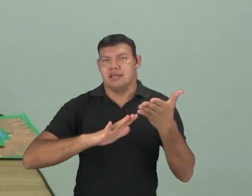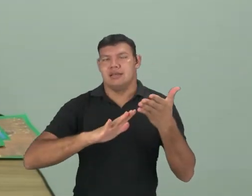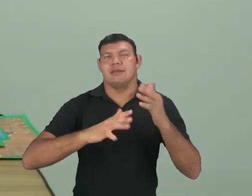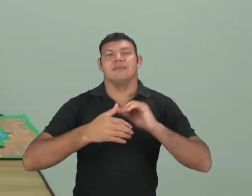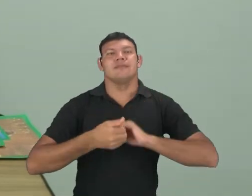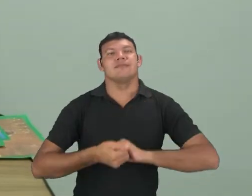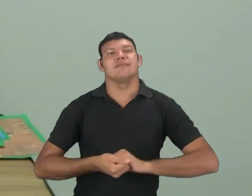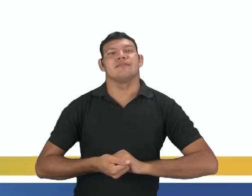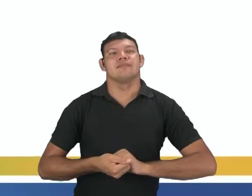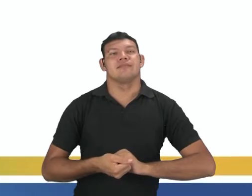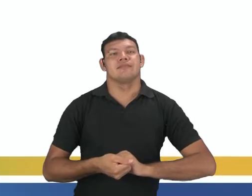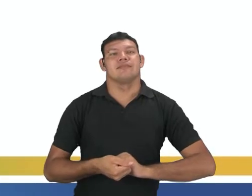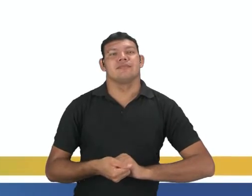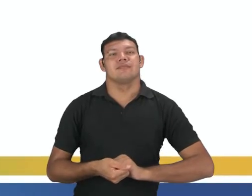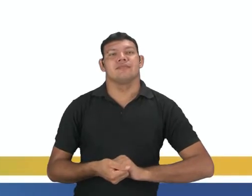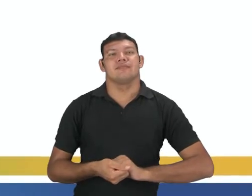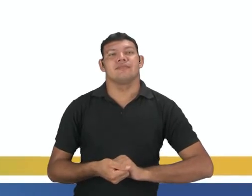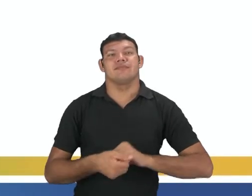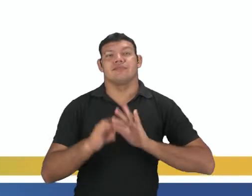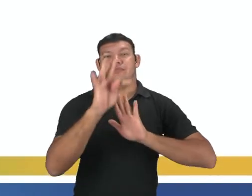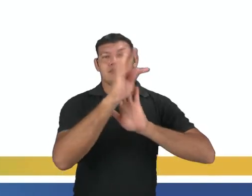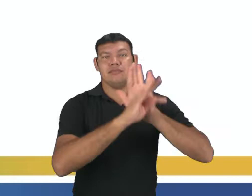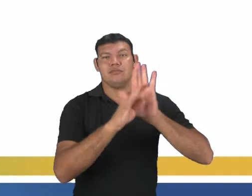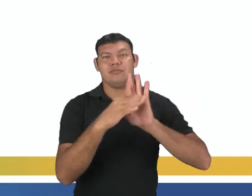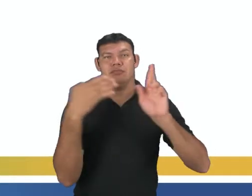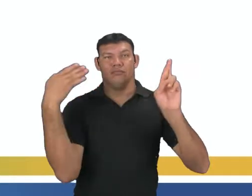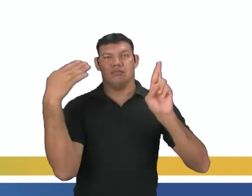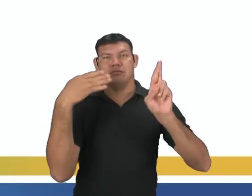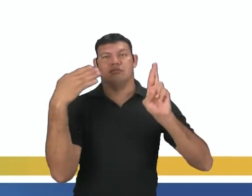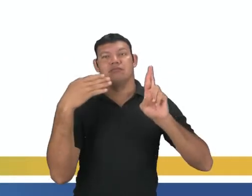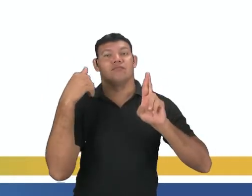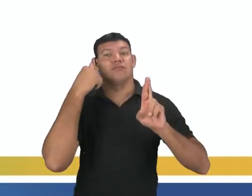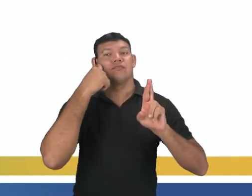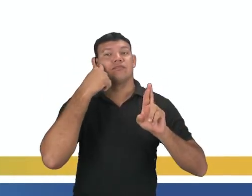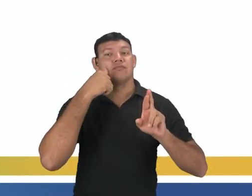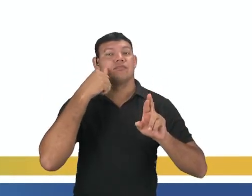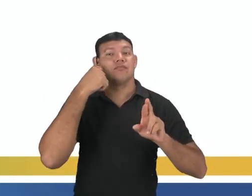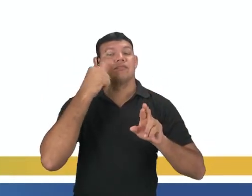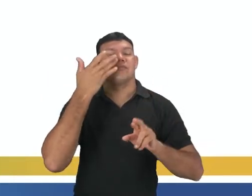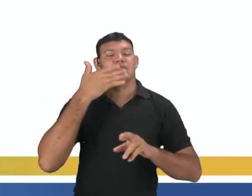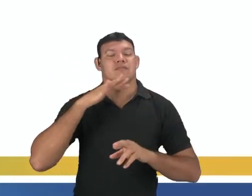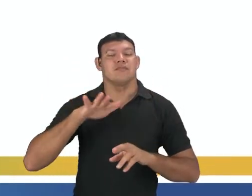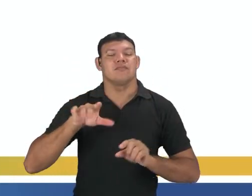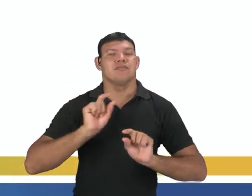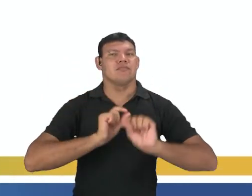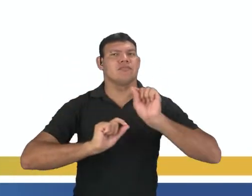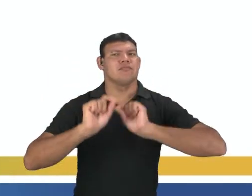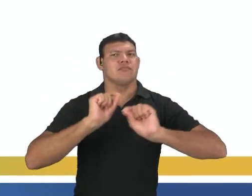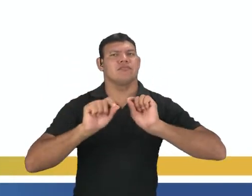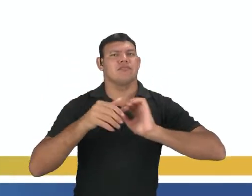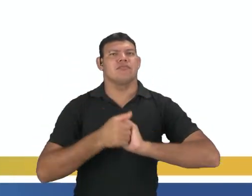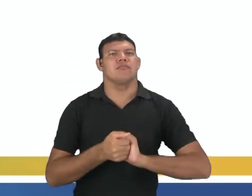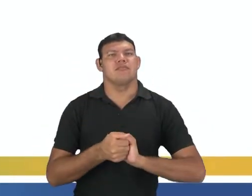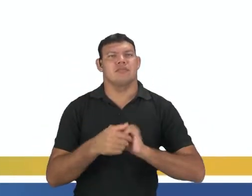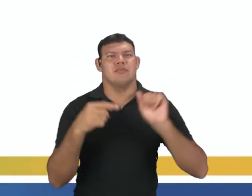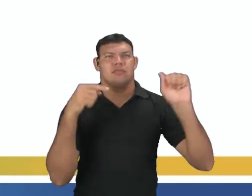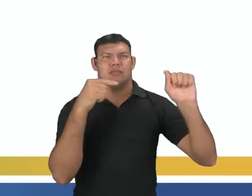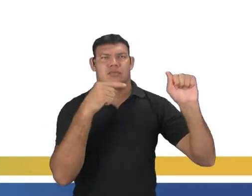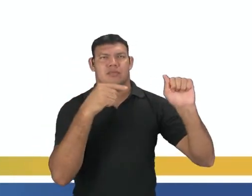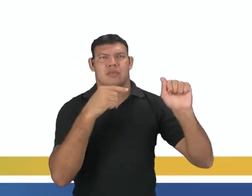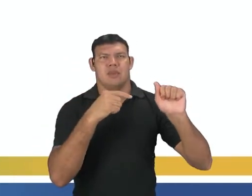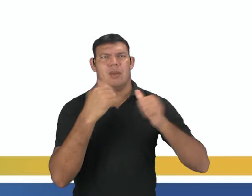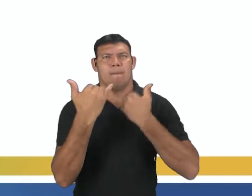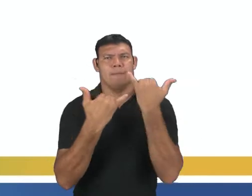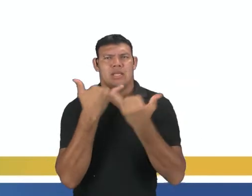uma questão sobre esse texto? O texto trata de uma menina que brincava de amarelinha. Ela